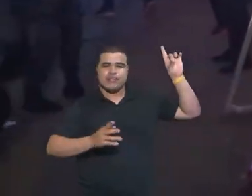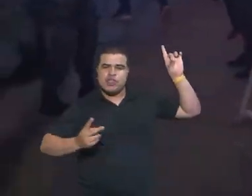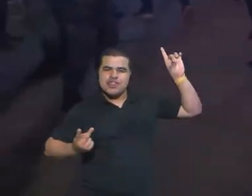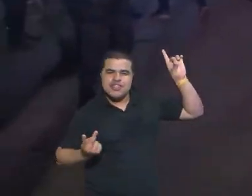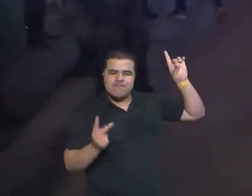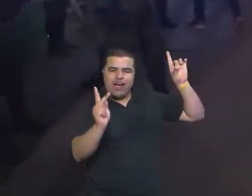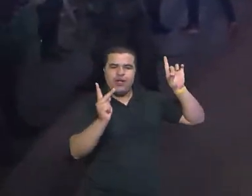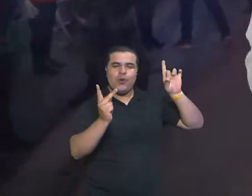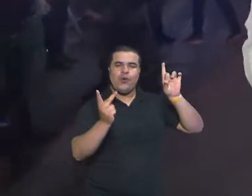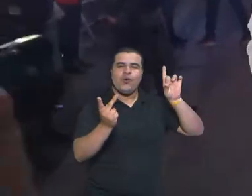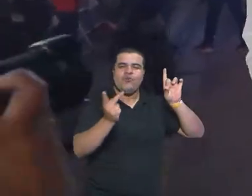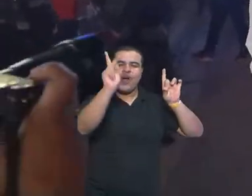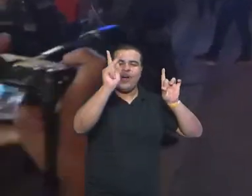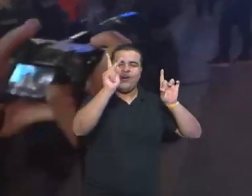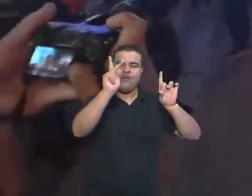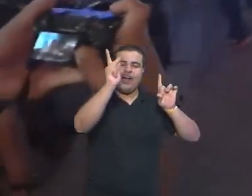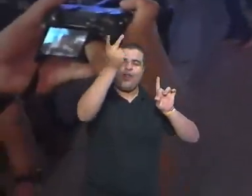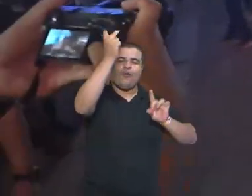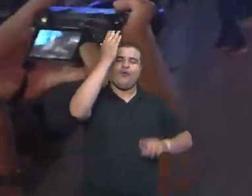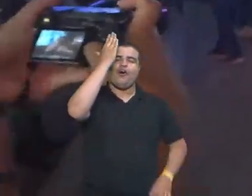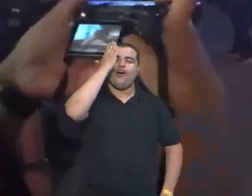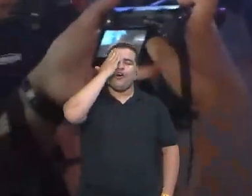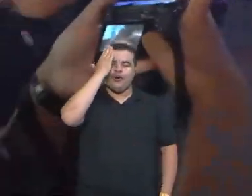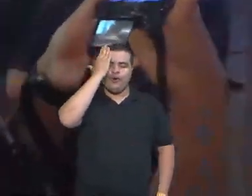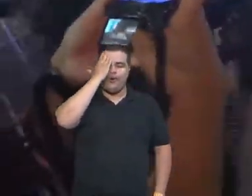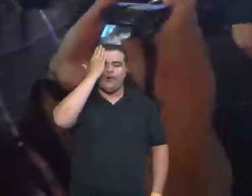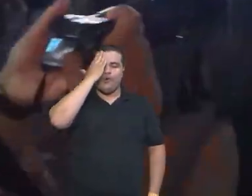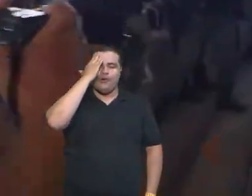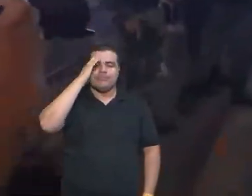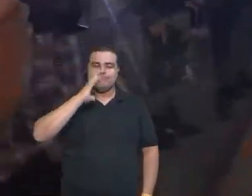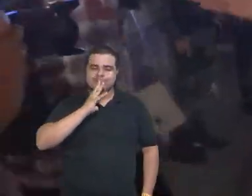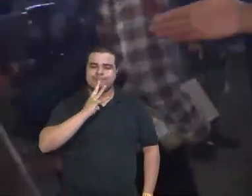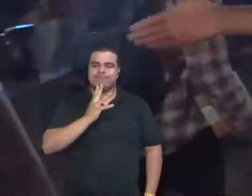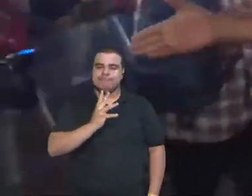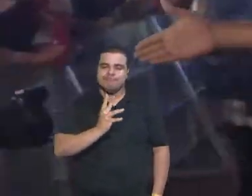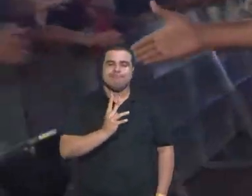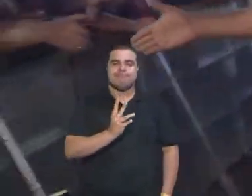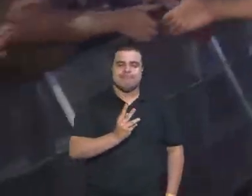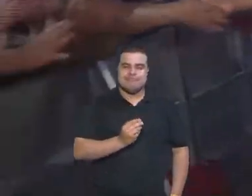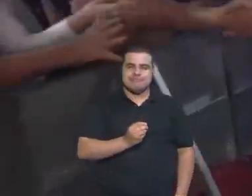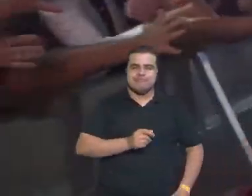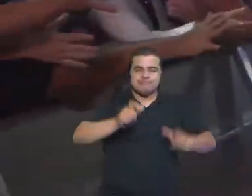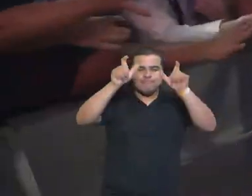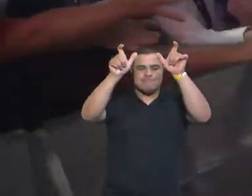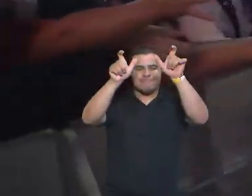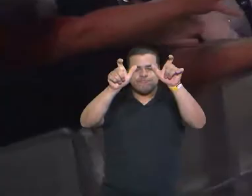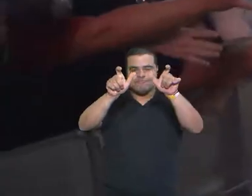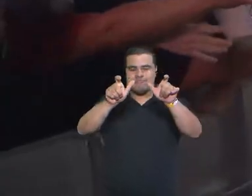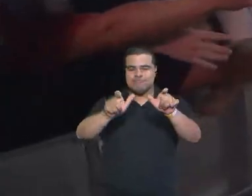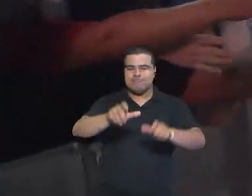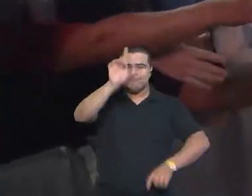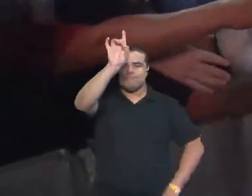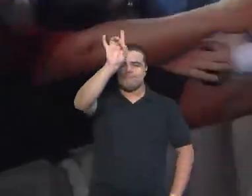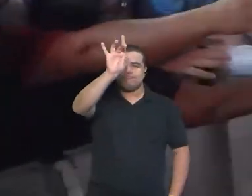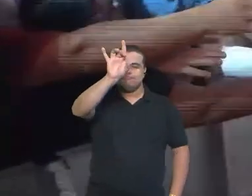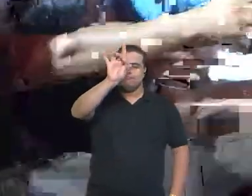Deus é conhecer o seu valor você é preso